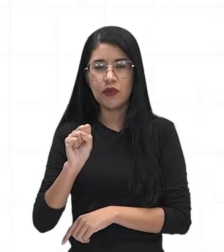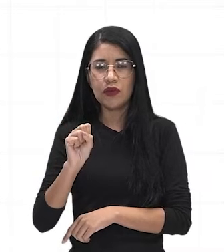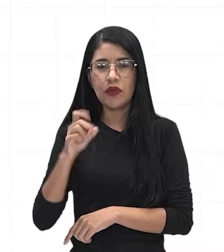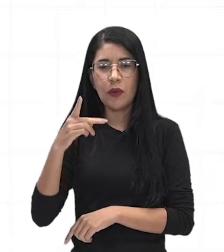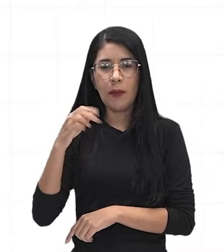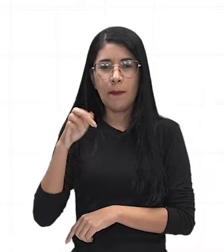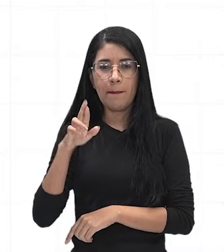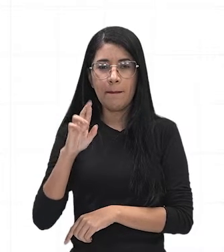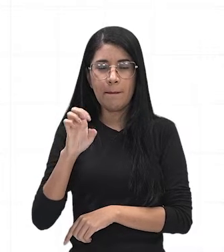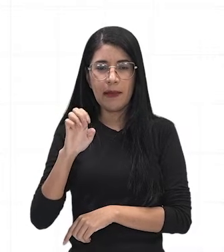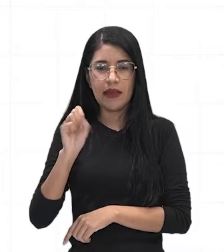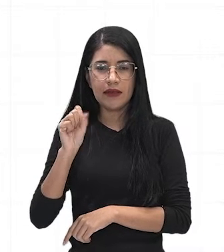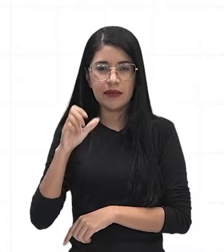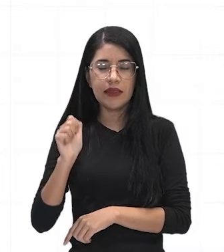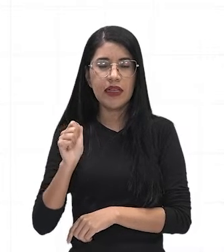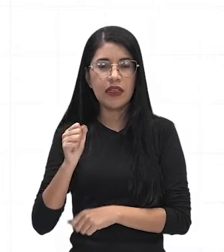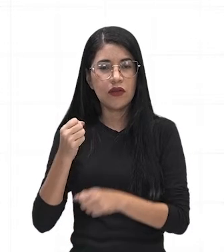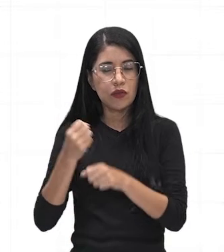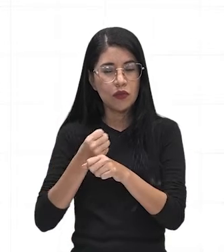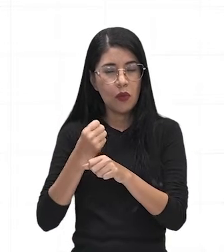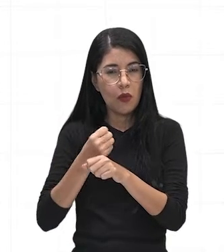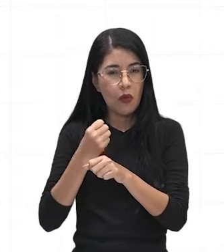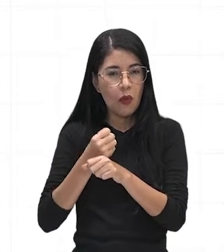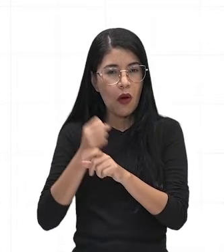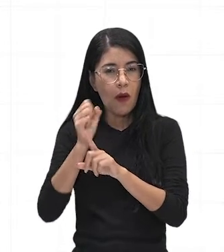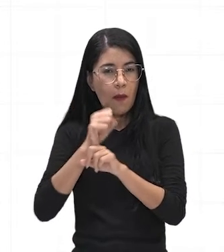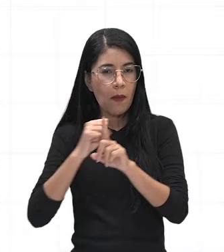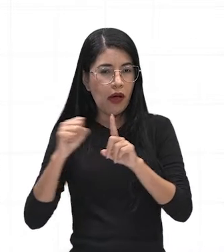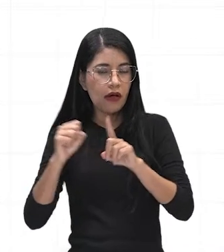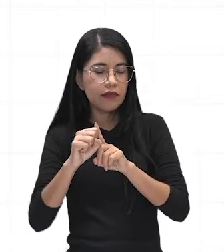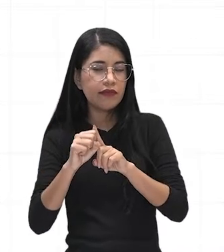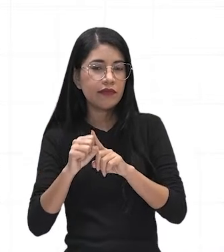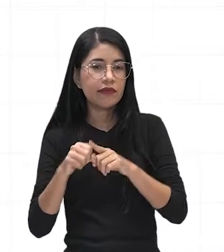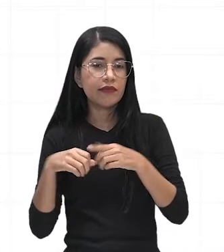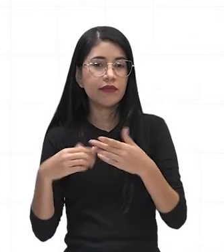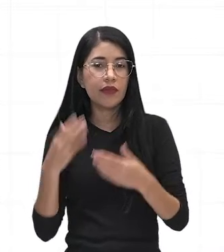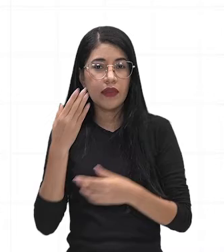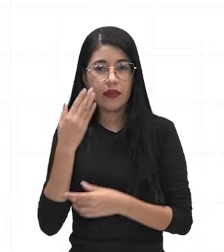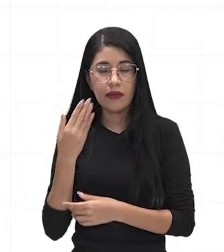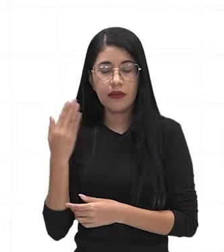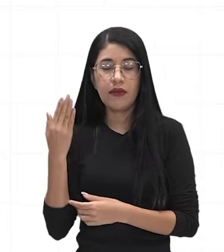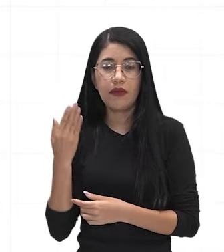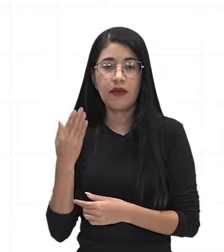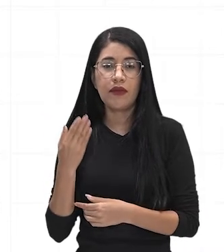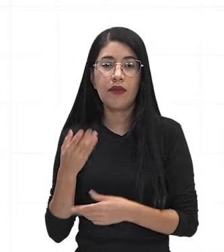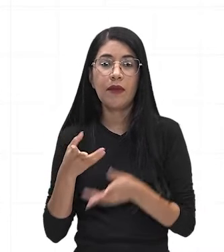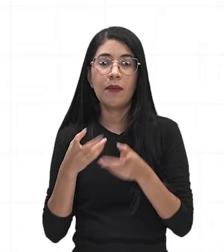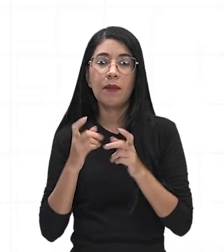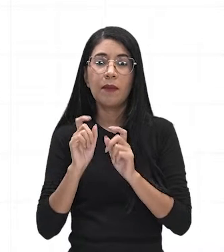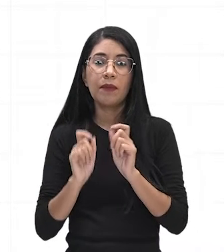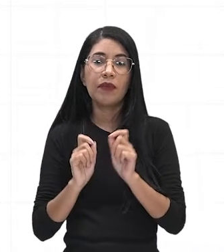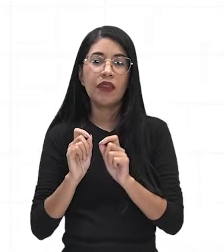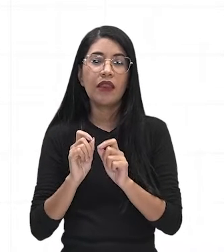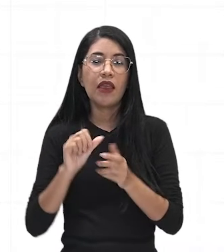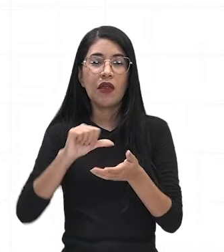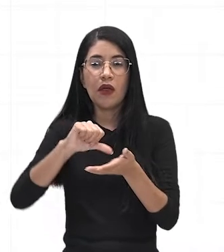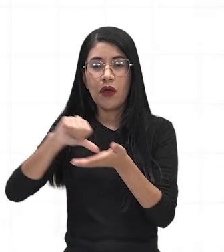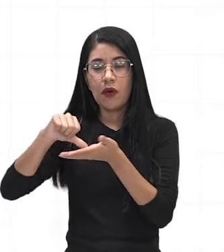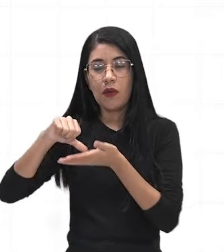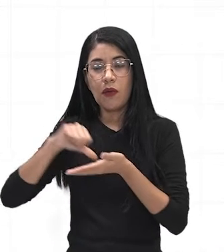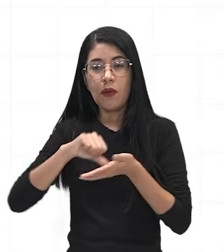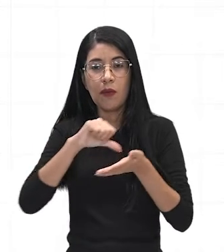sociedade. Então, olha só, acompanha aí, vocês estão vendo, tá? Esse é um mapa, então,